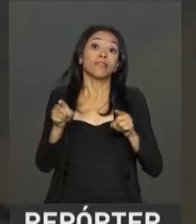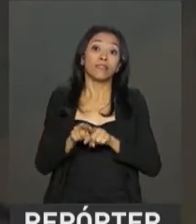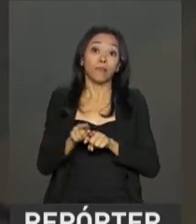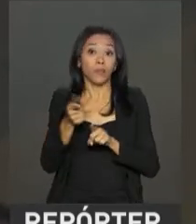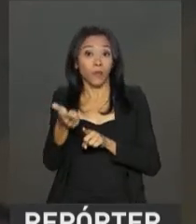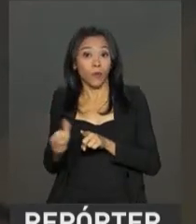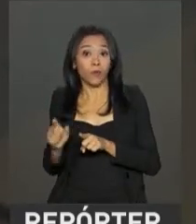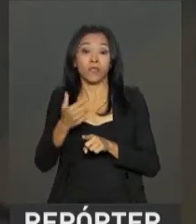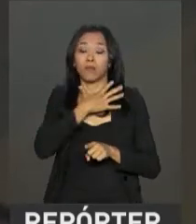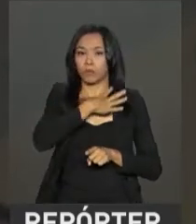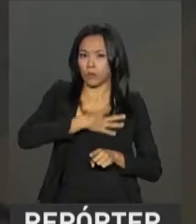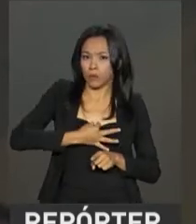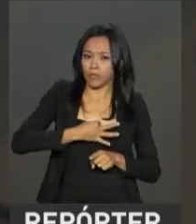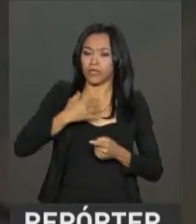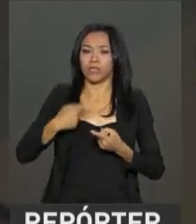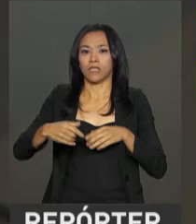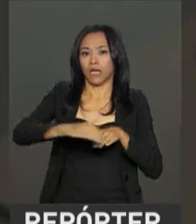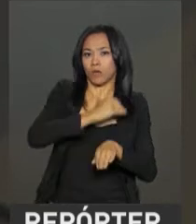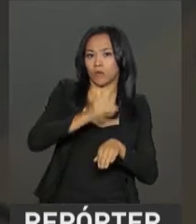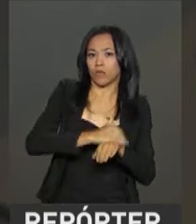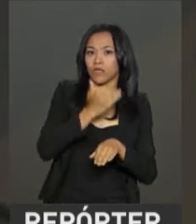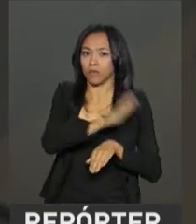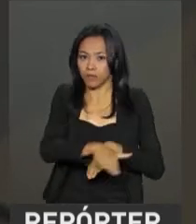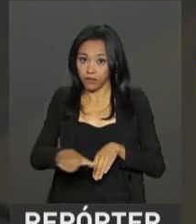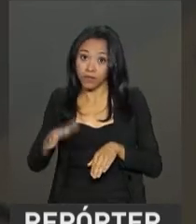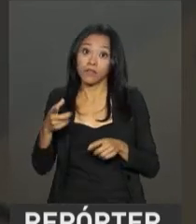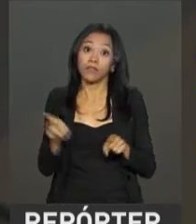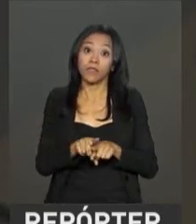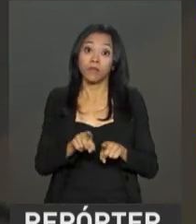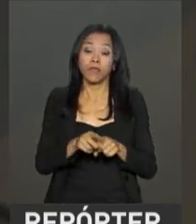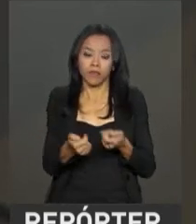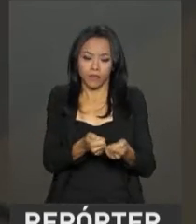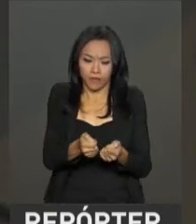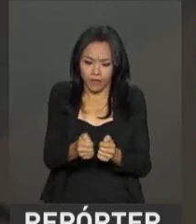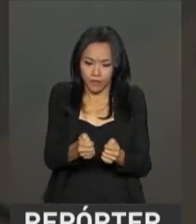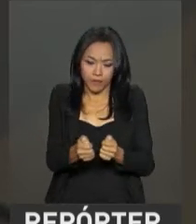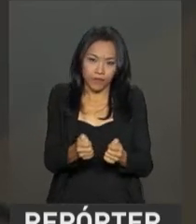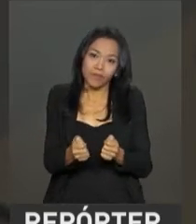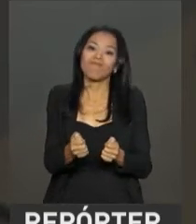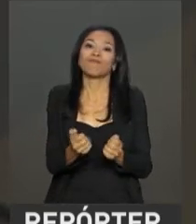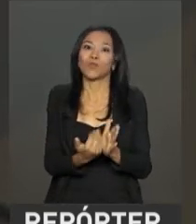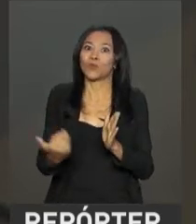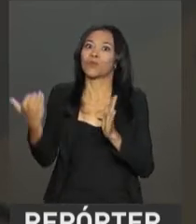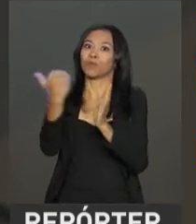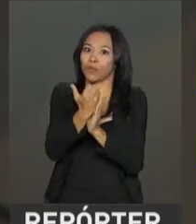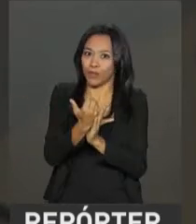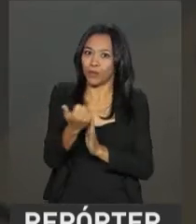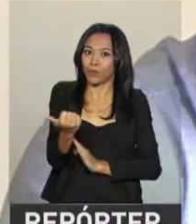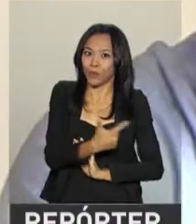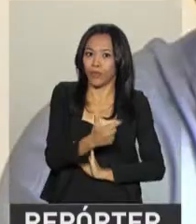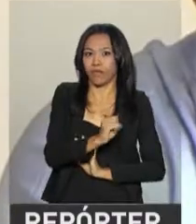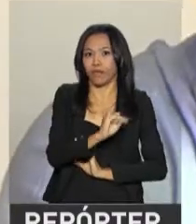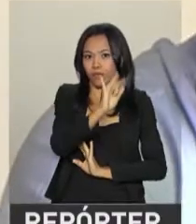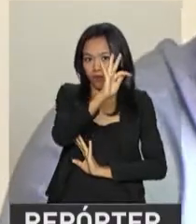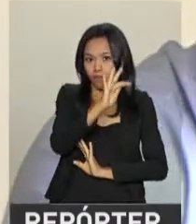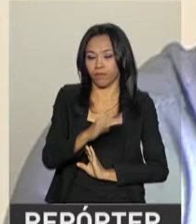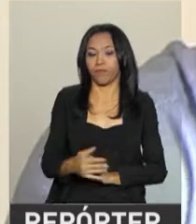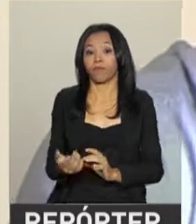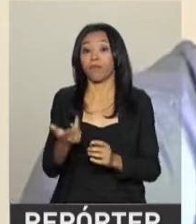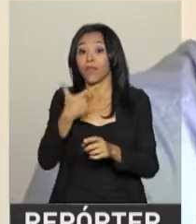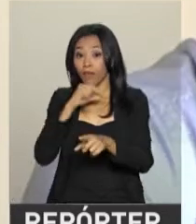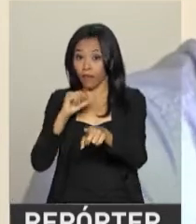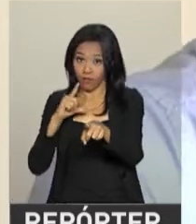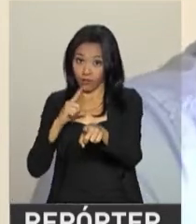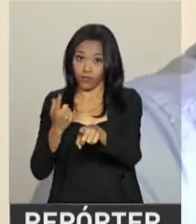contrapartida, bijuterias, calçados infantis e jogos de recreação subiram mais que a inflação. Quem está com dinheiro